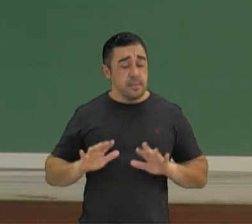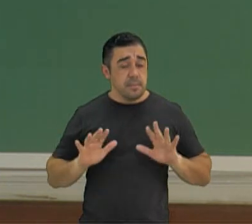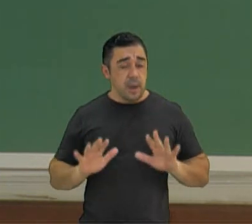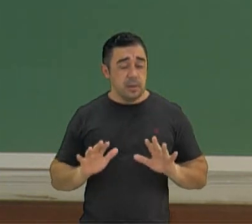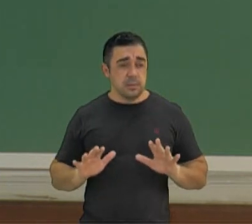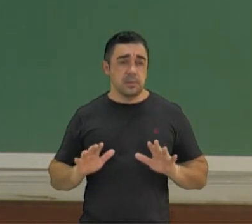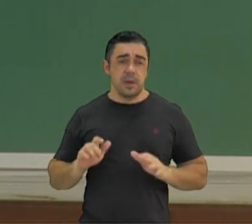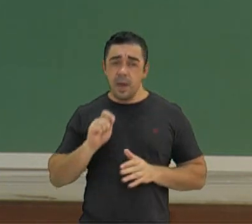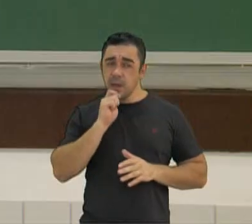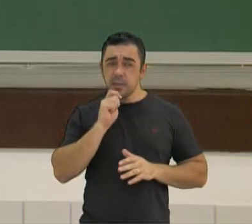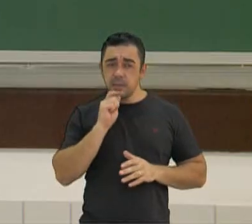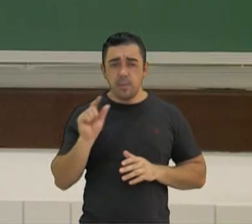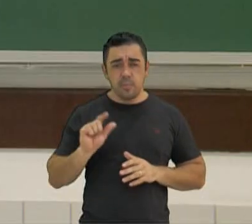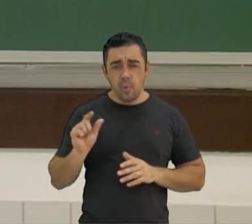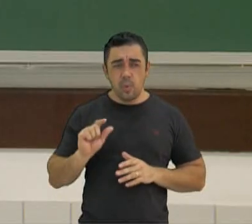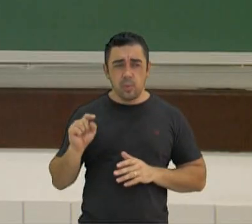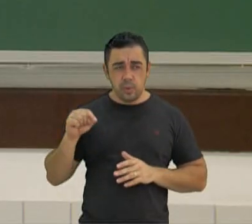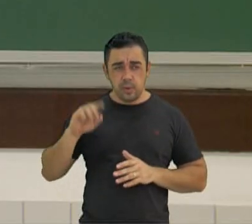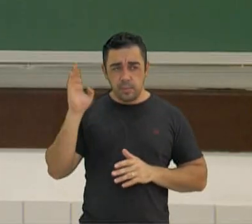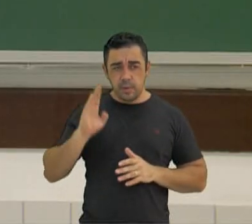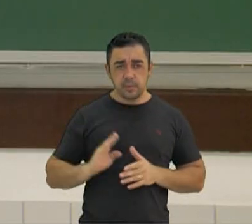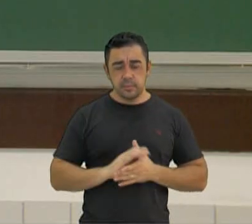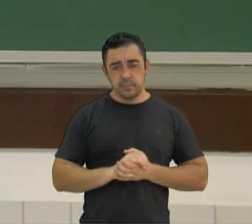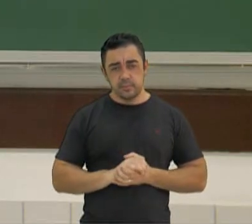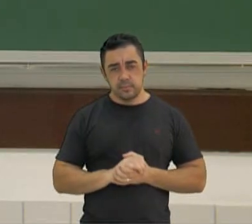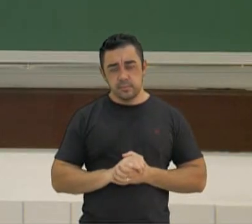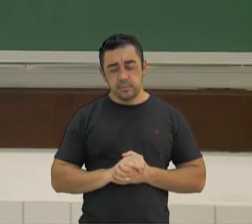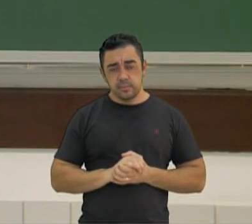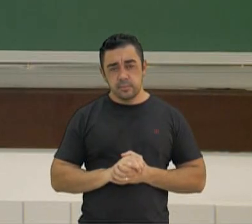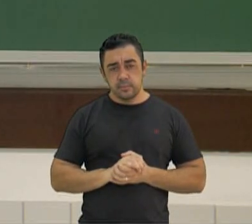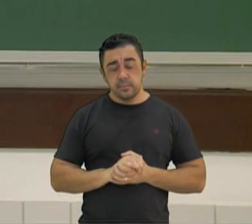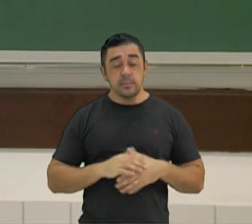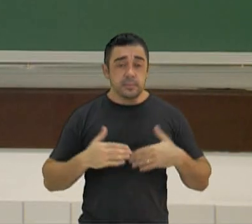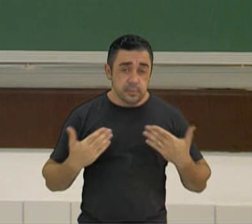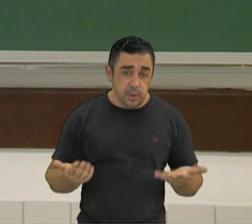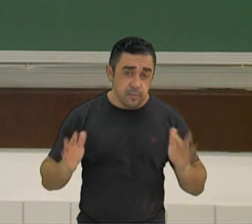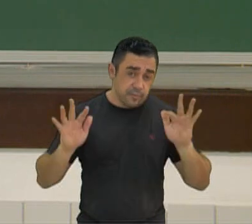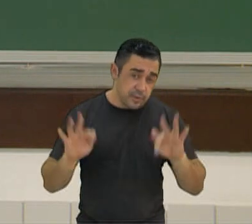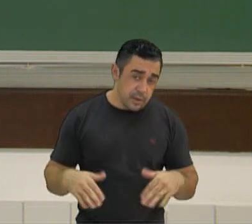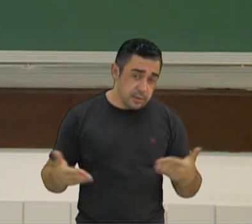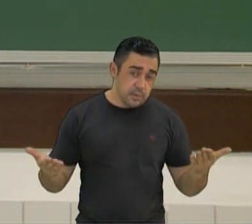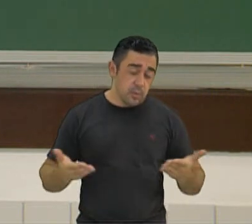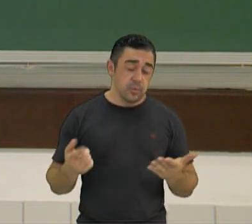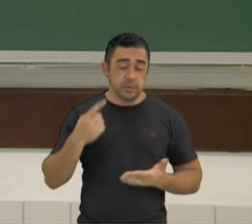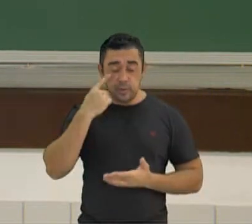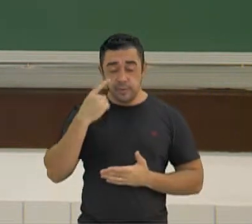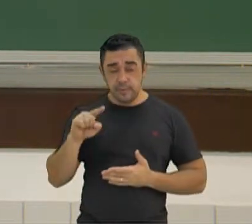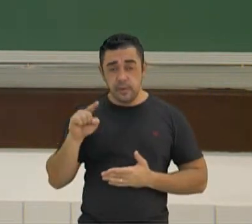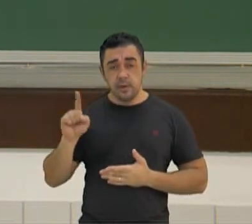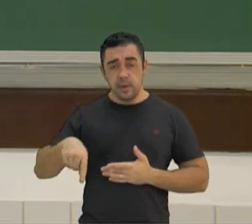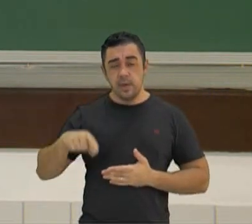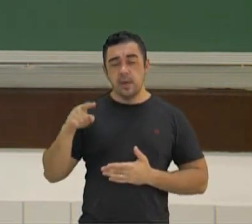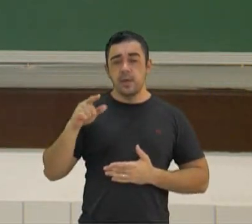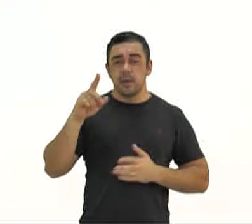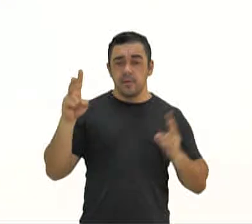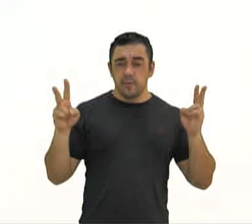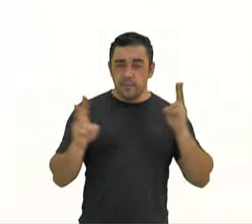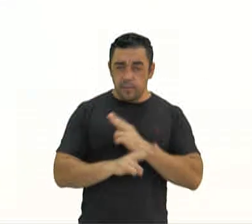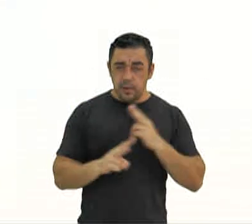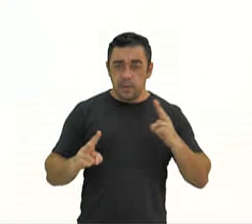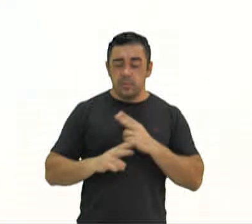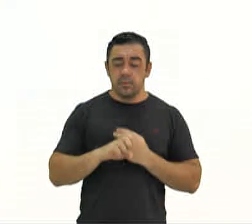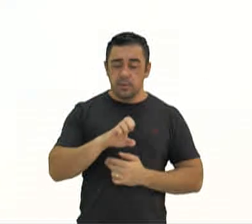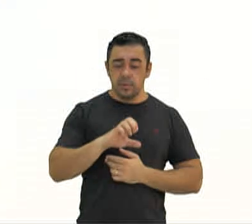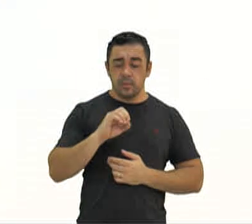mas ainda em pequeno volume no Brasil. Dentro da nossa finalização, temos também a energia eólica.